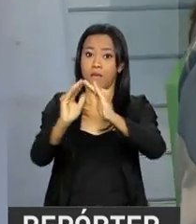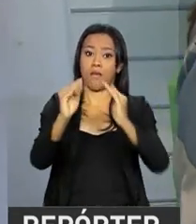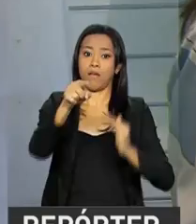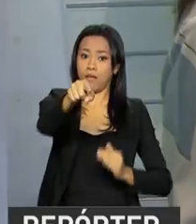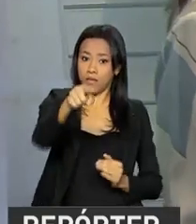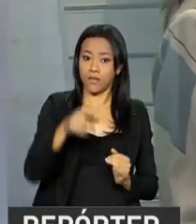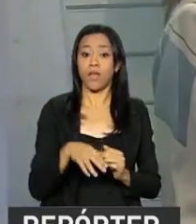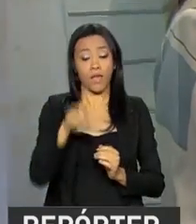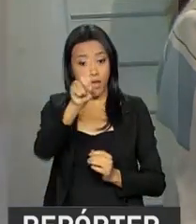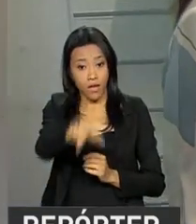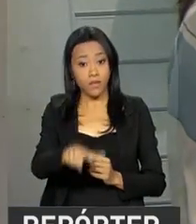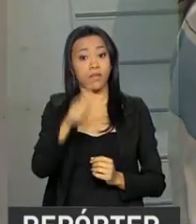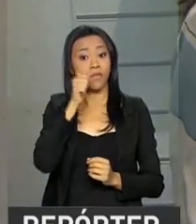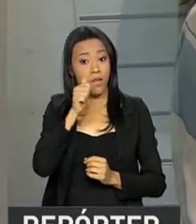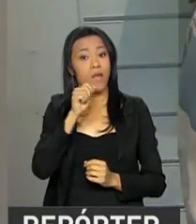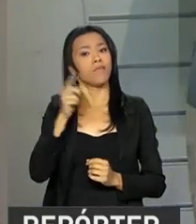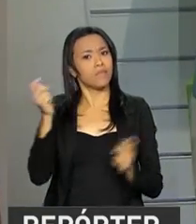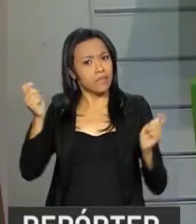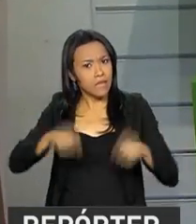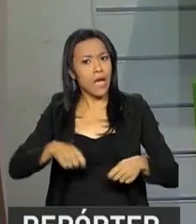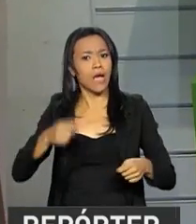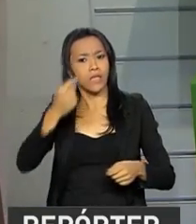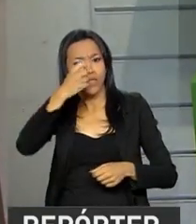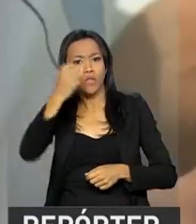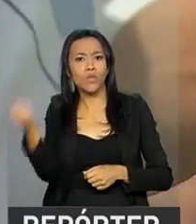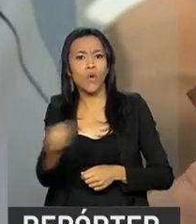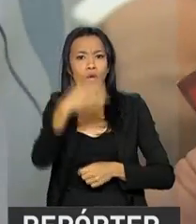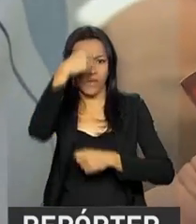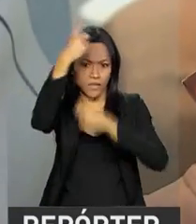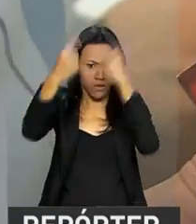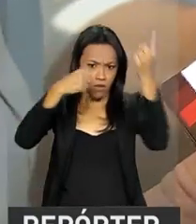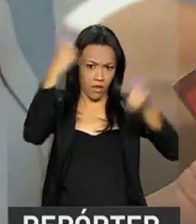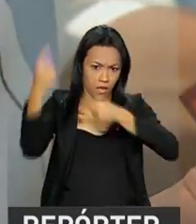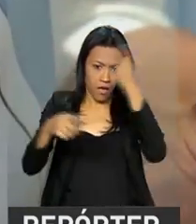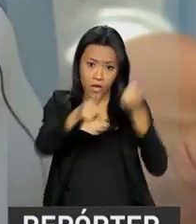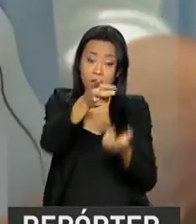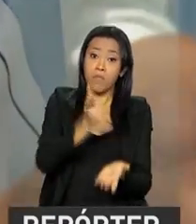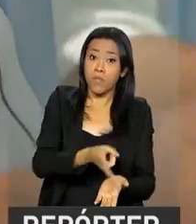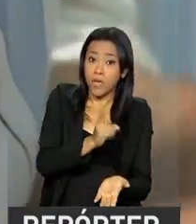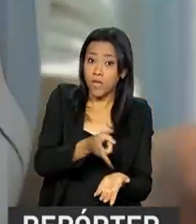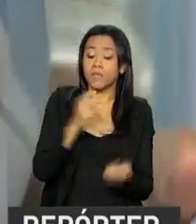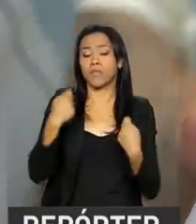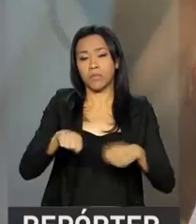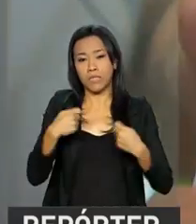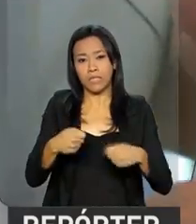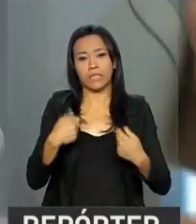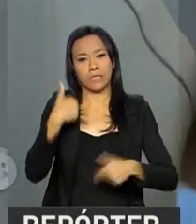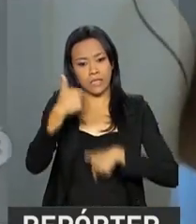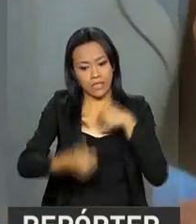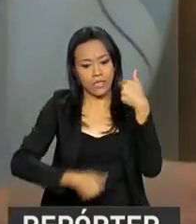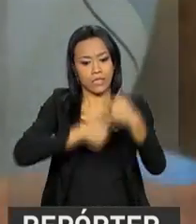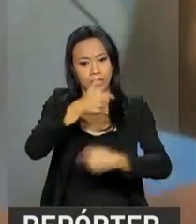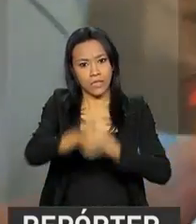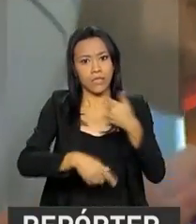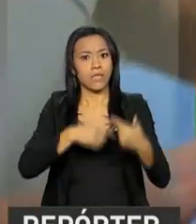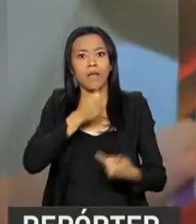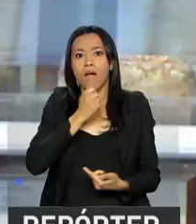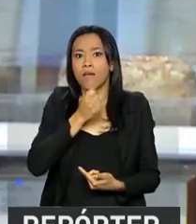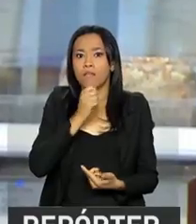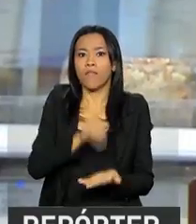sucesso mostra que vale a pena apostar em novas ideias mesmo quando você precisa trilhar um caminho que ainda é